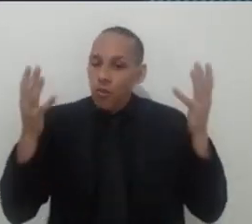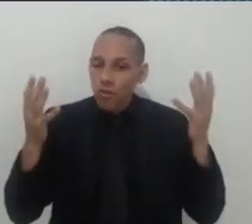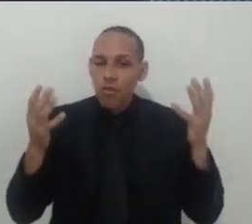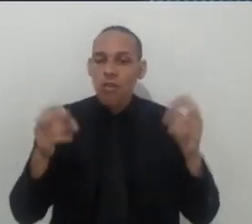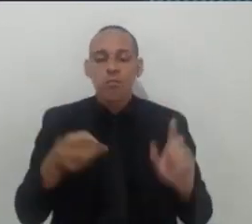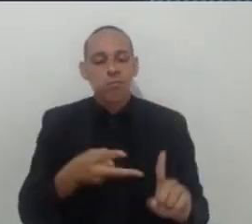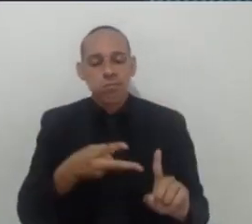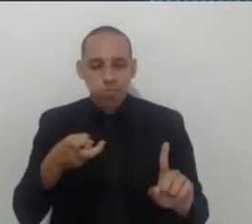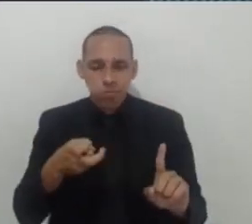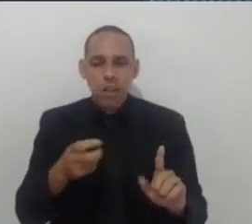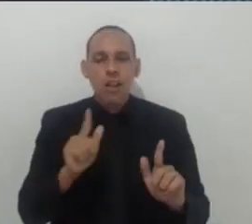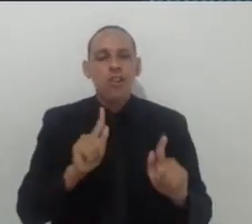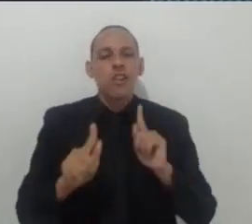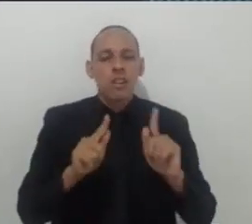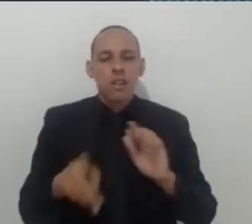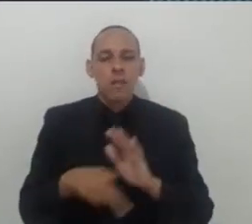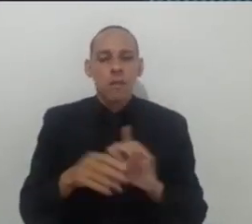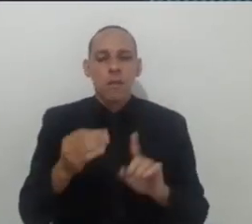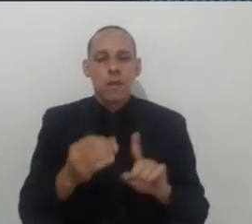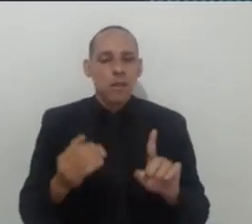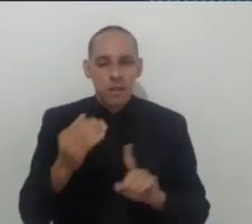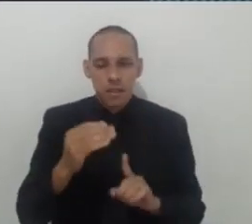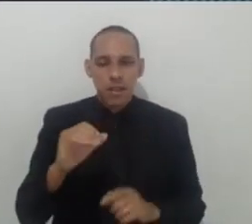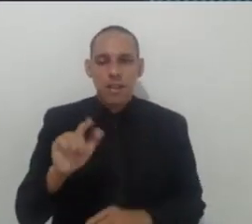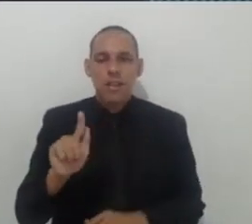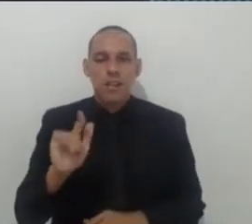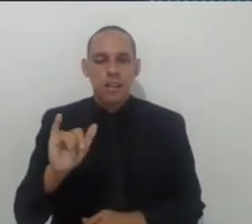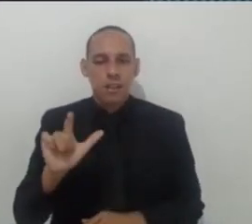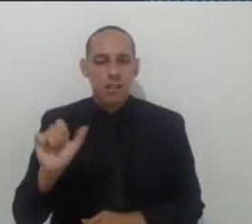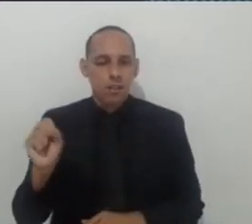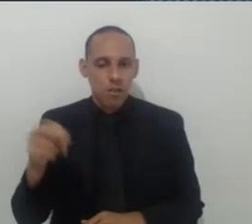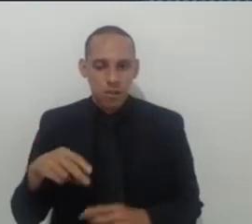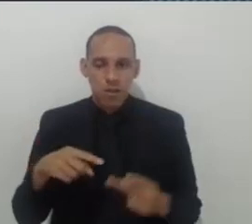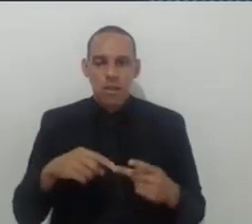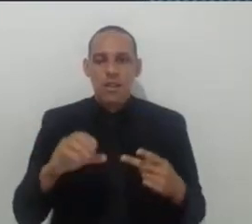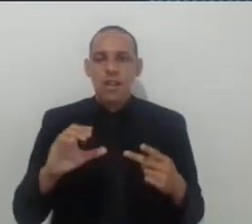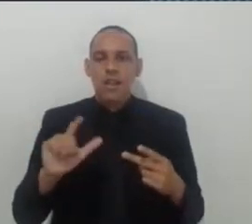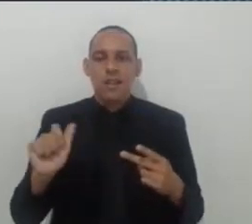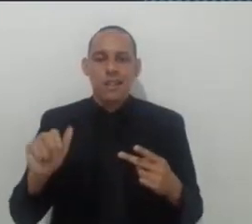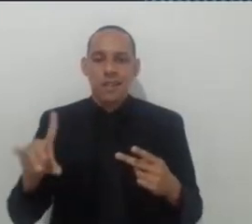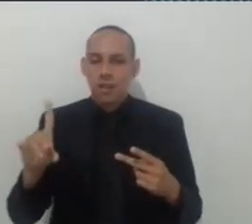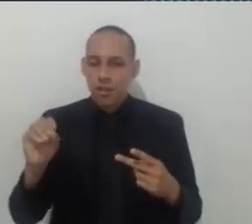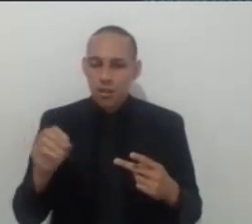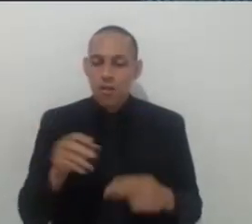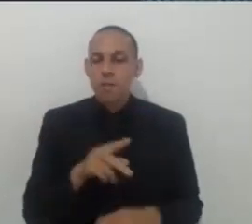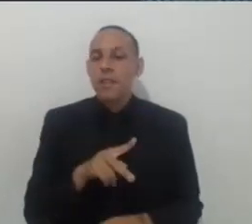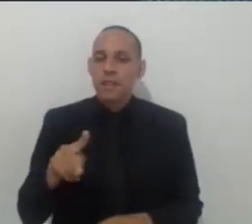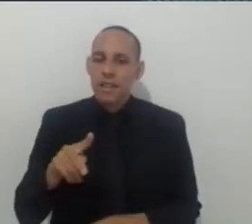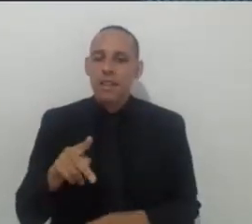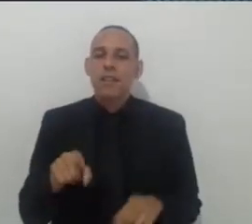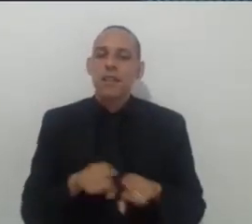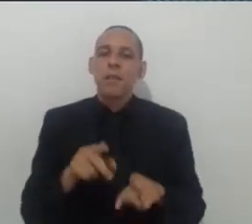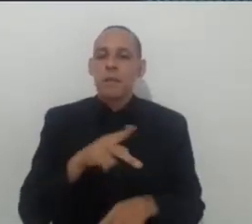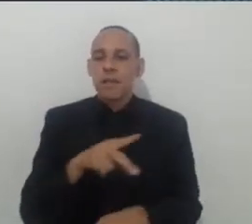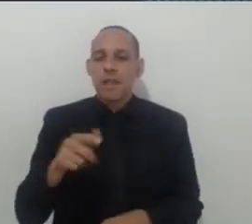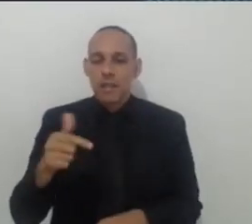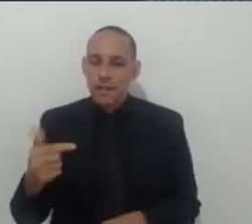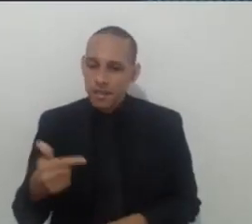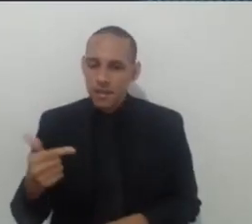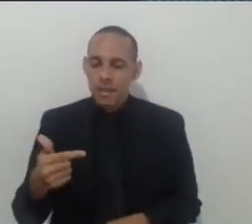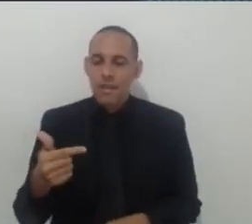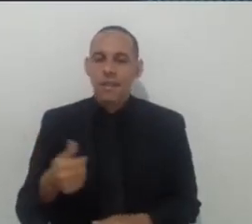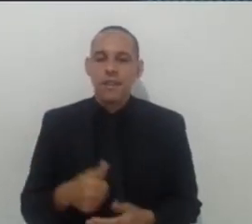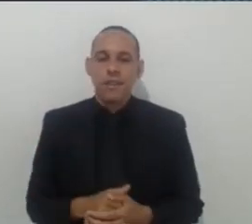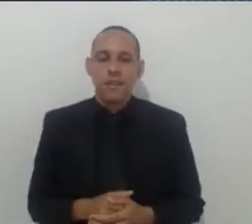dos desembargadores Gilson Barbosa e Cláudio Santos, presidente e vice-presidente, respectivamente,